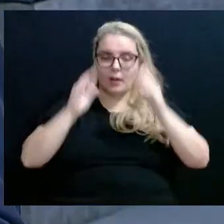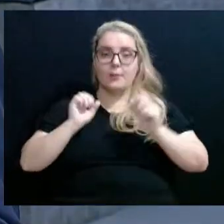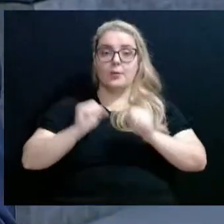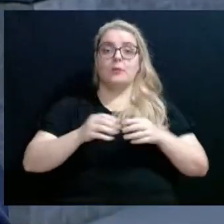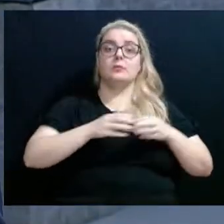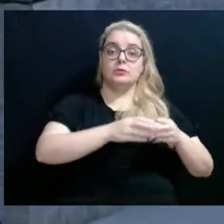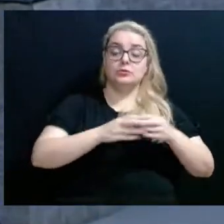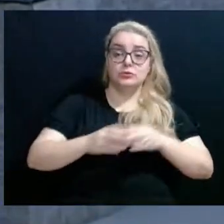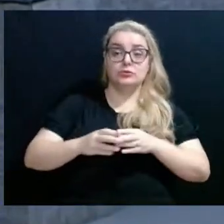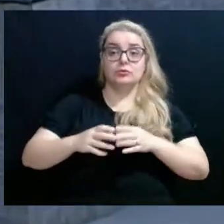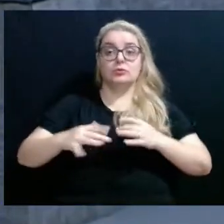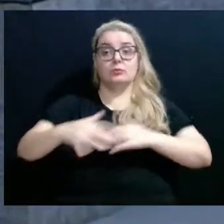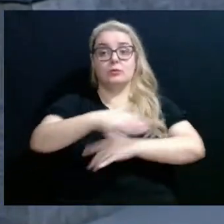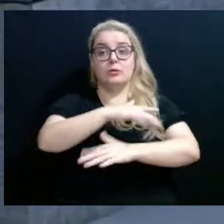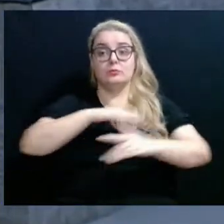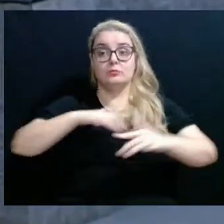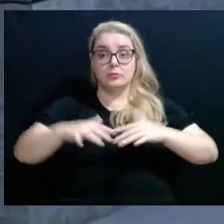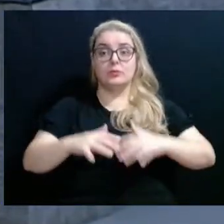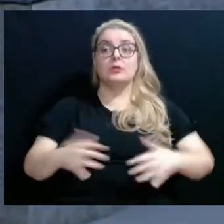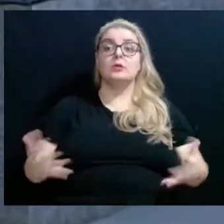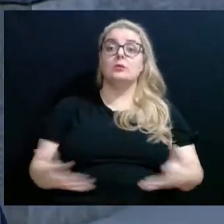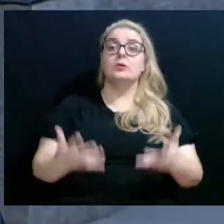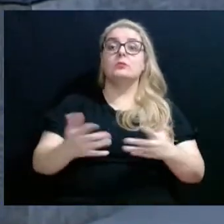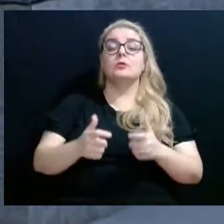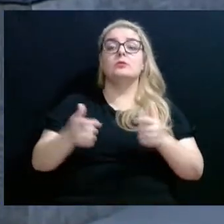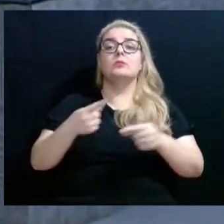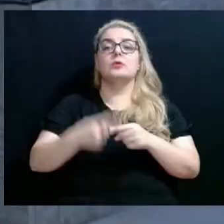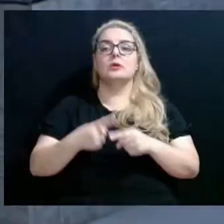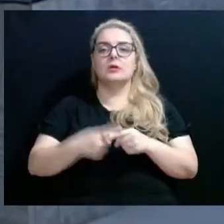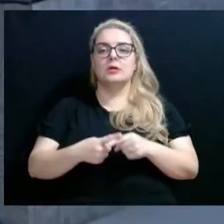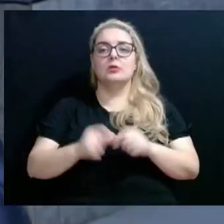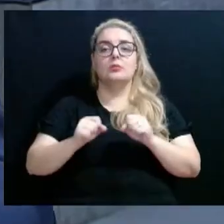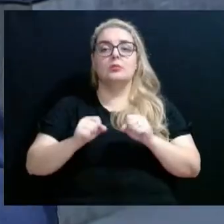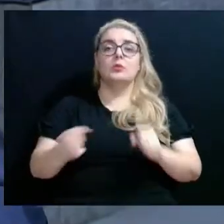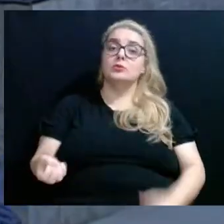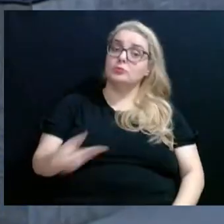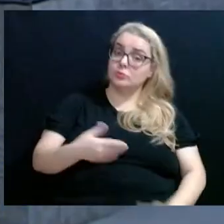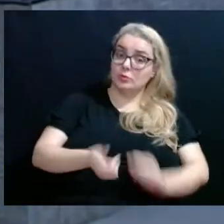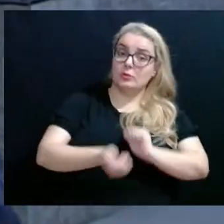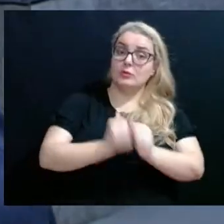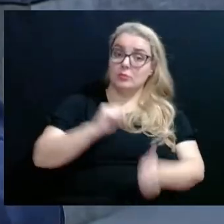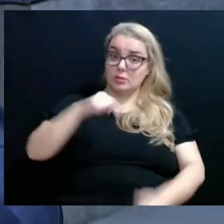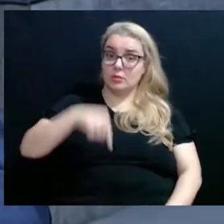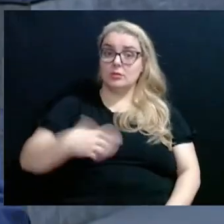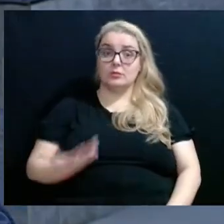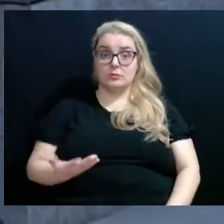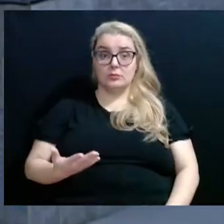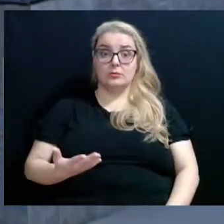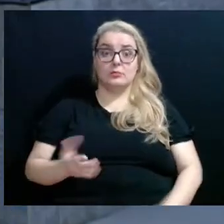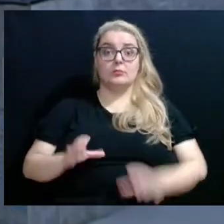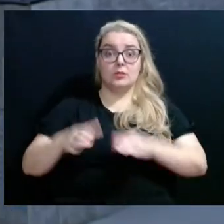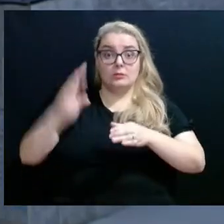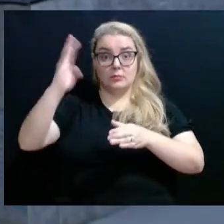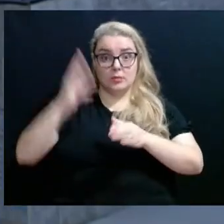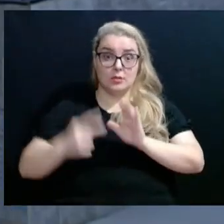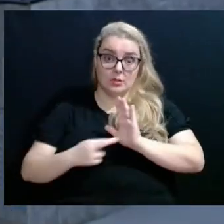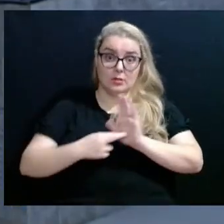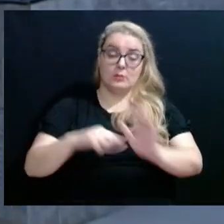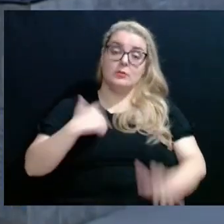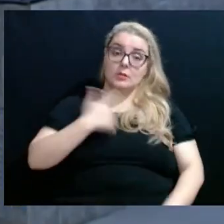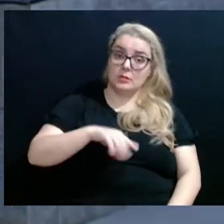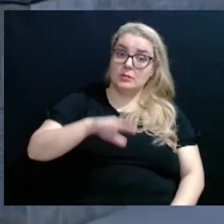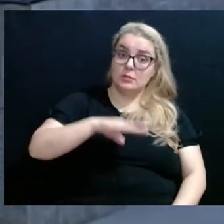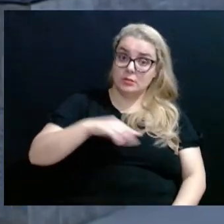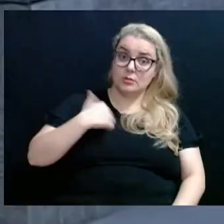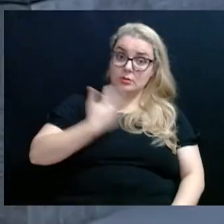meio, e é um incentivo muito grande, por quê? Porque você pode trazer novos atletas, aqui um dia esses atletas podem estar na seleção brasileira, representar nossa cidade, então